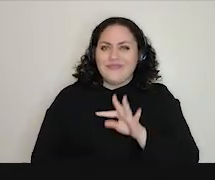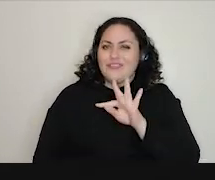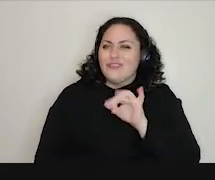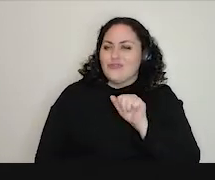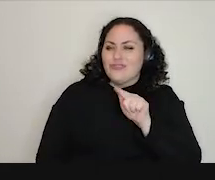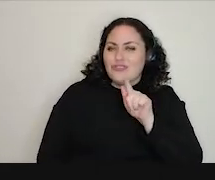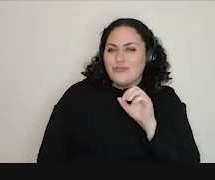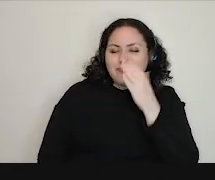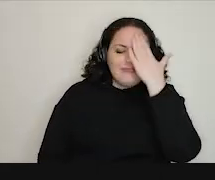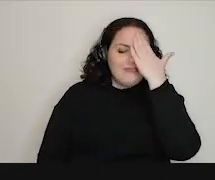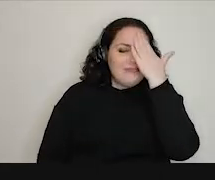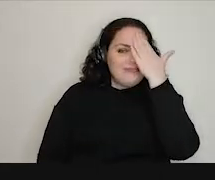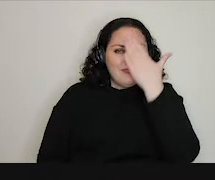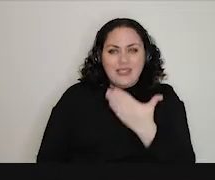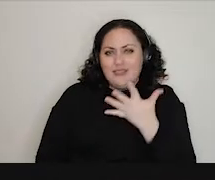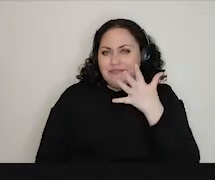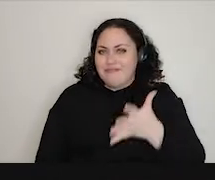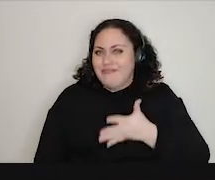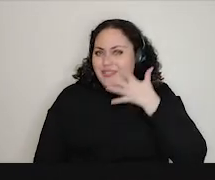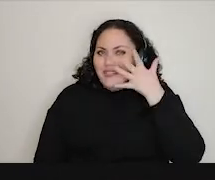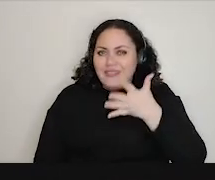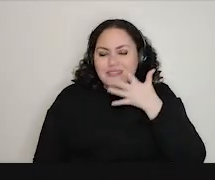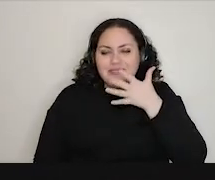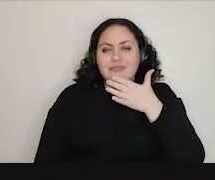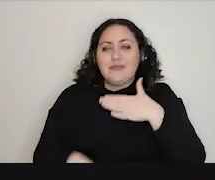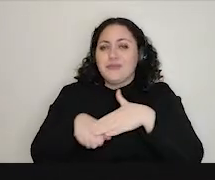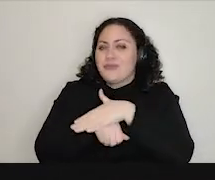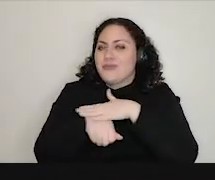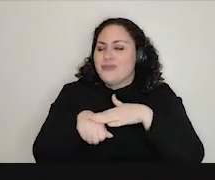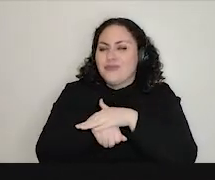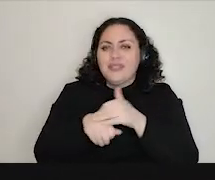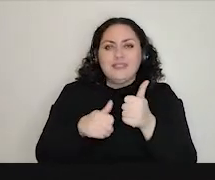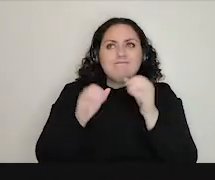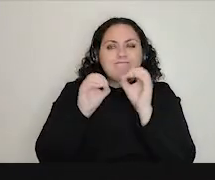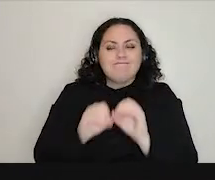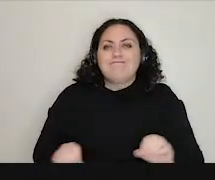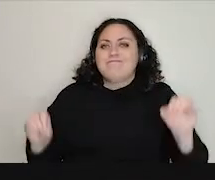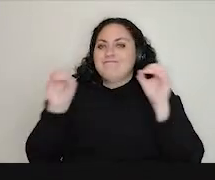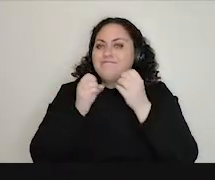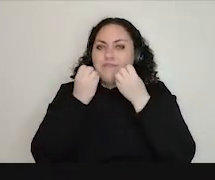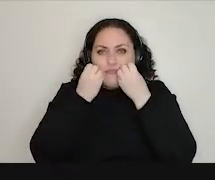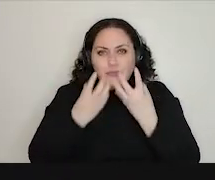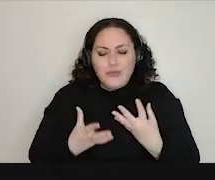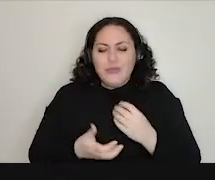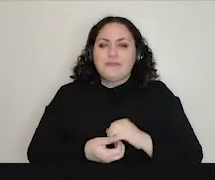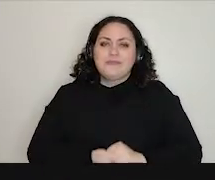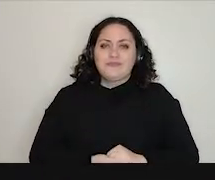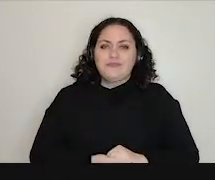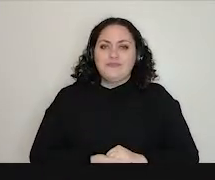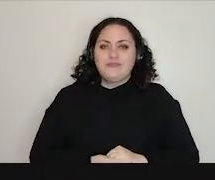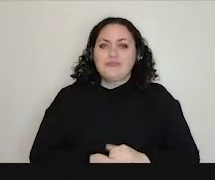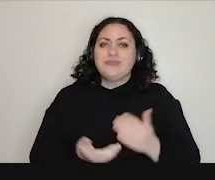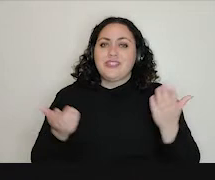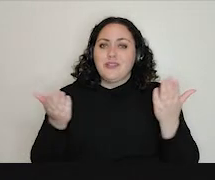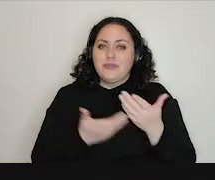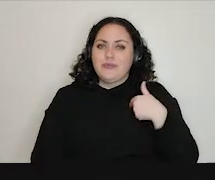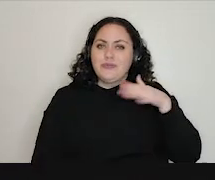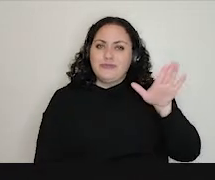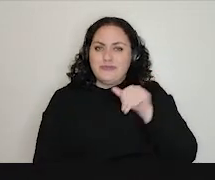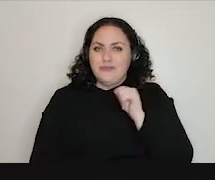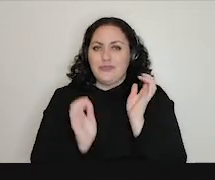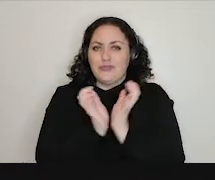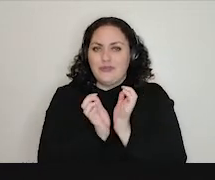Tiago, muito obrigada pela fala. A conversa foi realmente muito, muito boa. Agora eu vou chamar